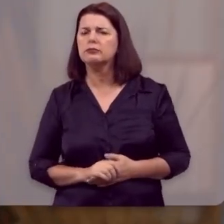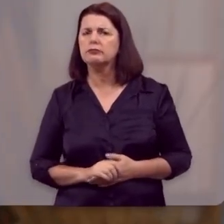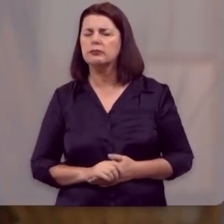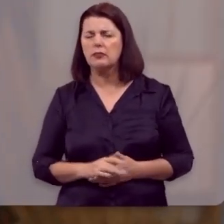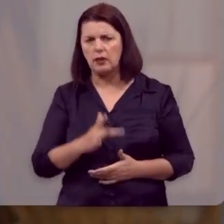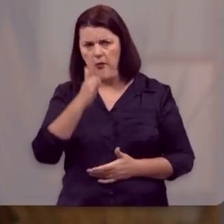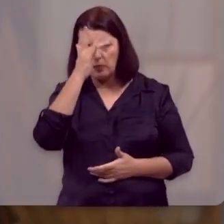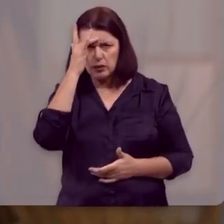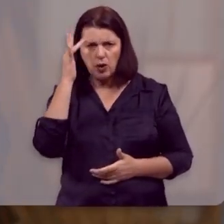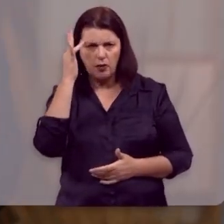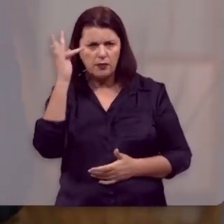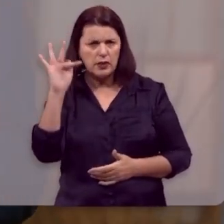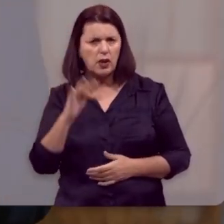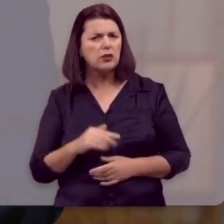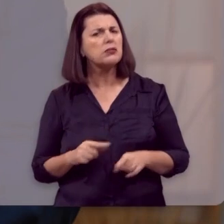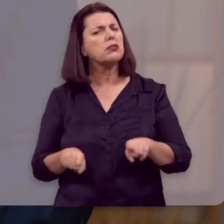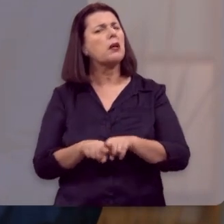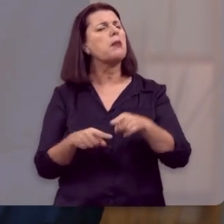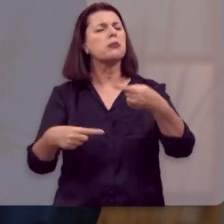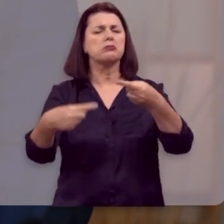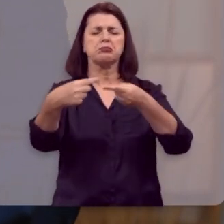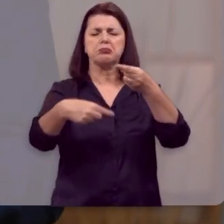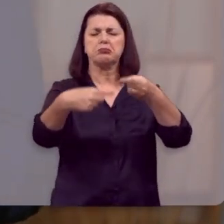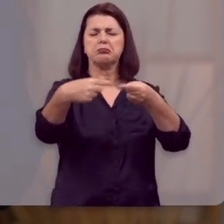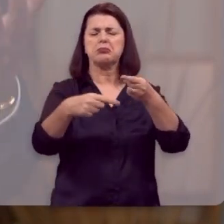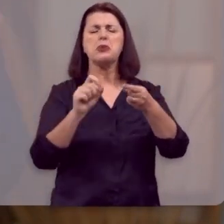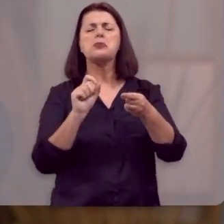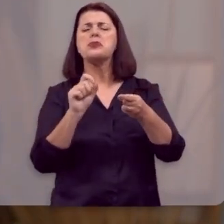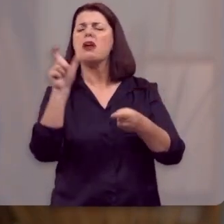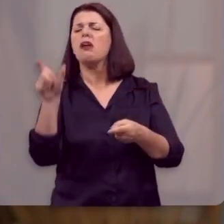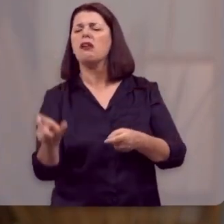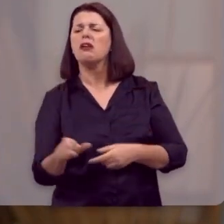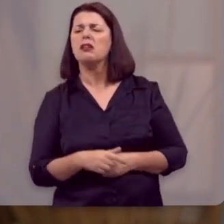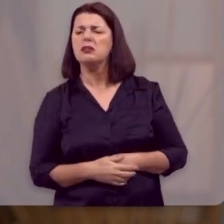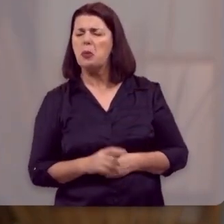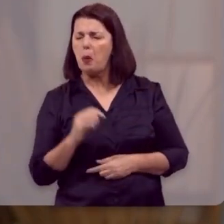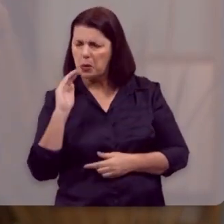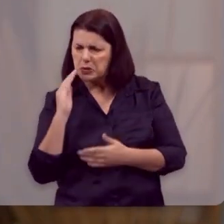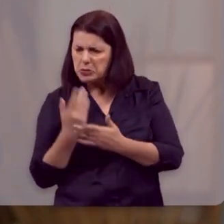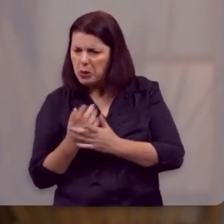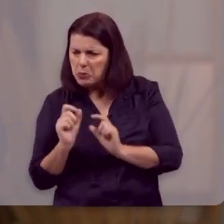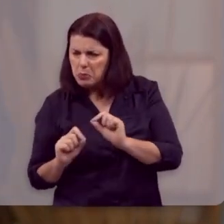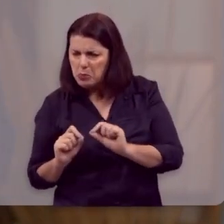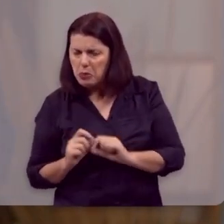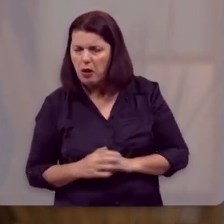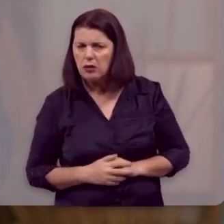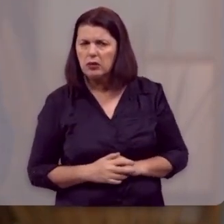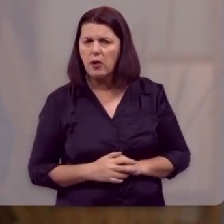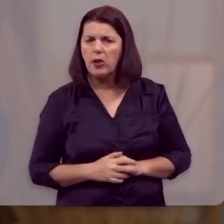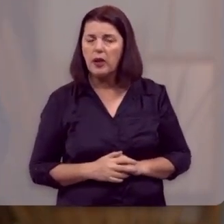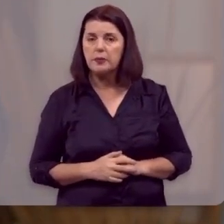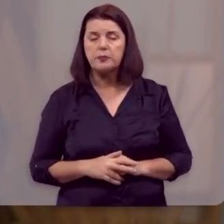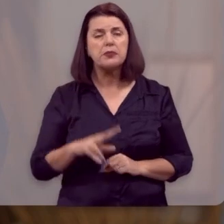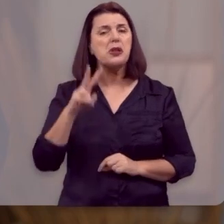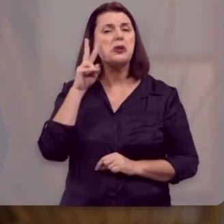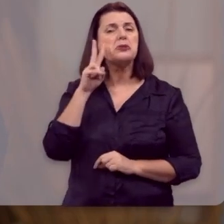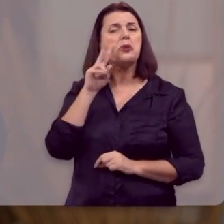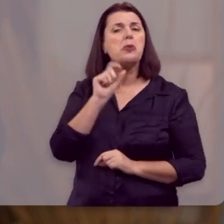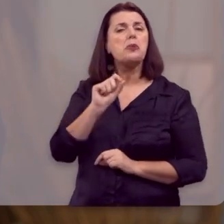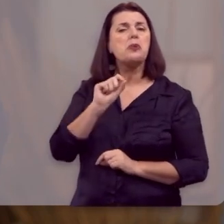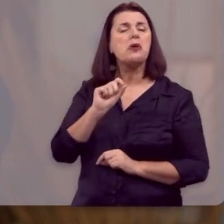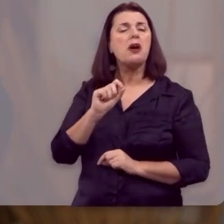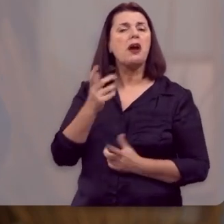Os filósofos estoicos também contendiam com Paulo. E quem eram eles? No que acreditavam? Os estoicos